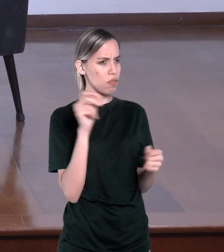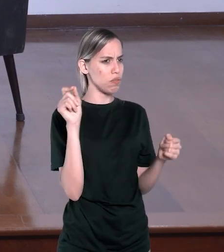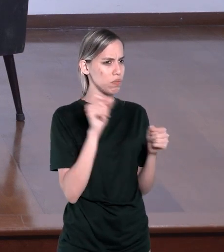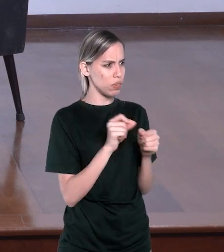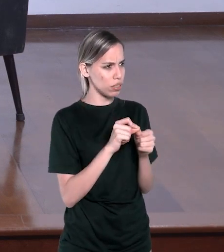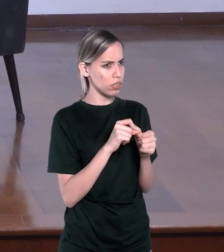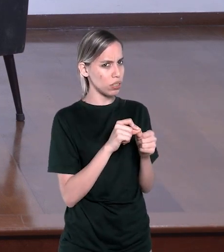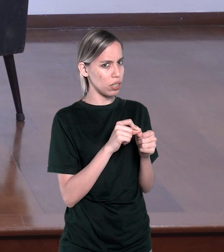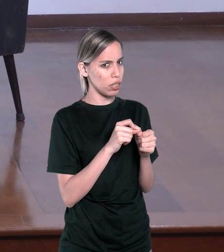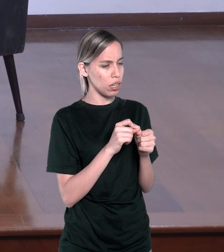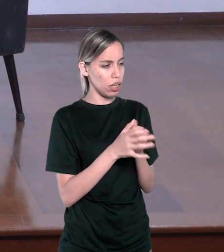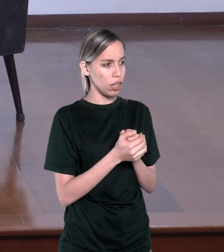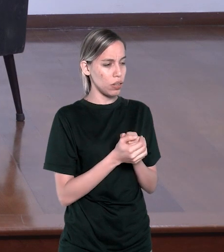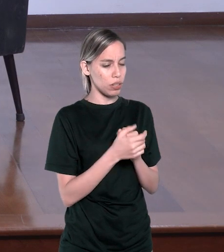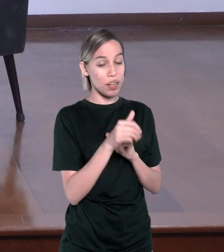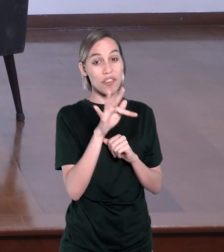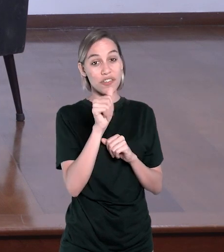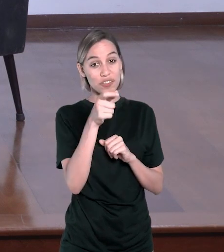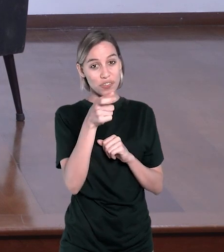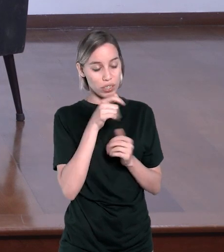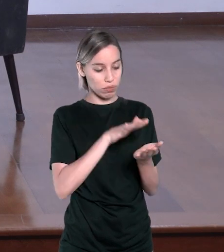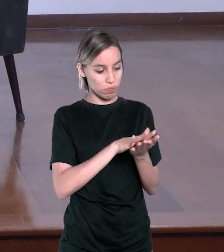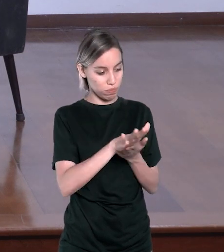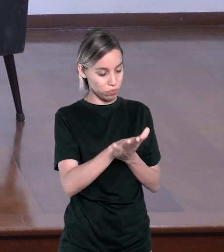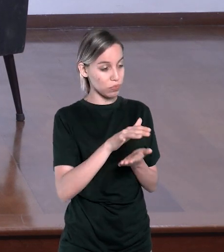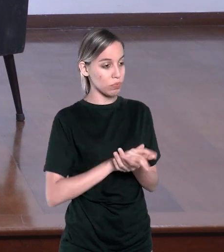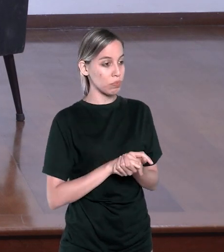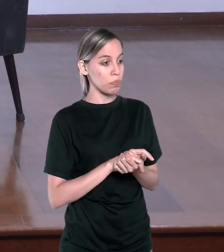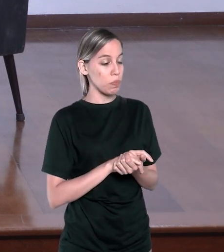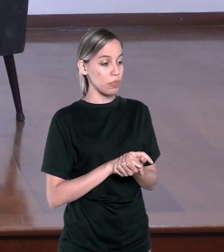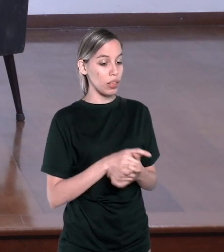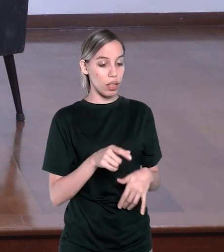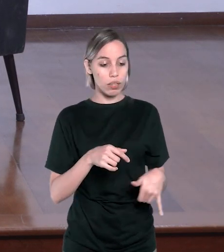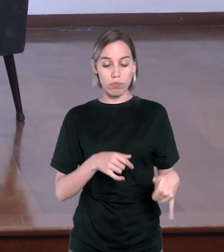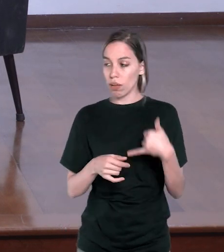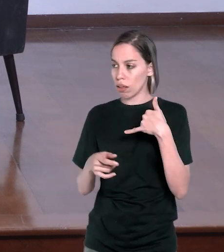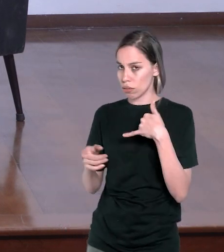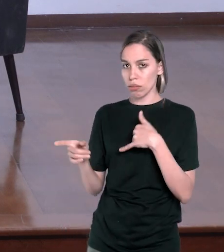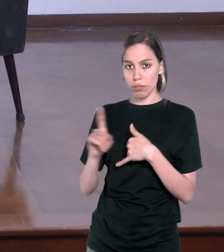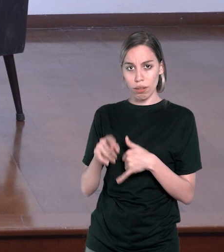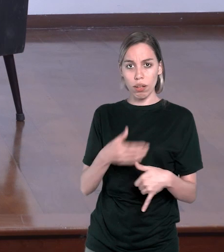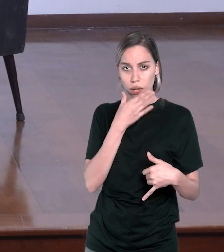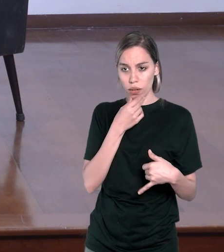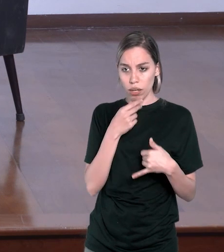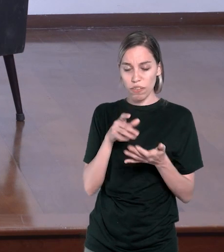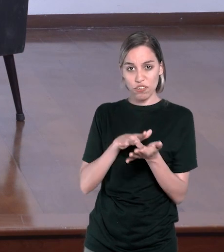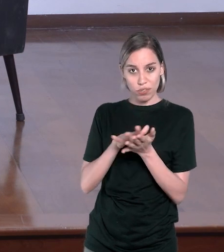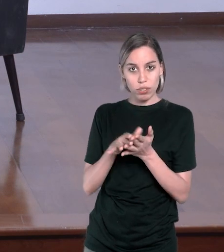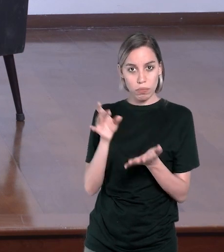falava. Mas vamos voltar a falar do livro. Eu queria que você falasse um pouquinho mais sobre o Eurídice e as surpresas que ele te trouxe,